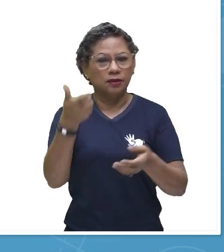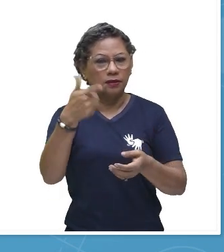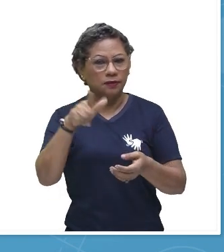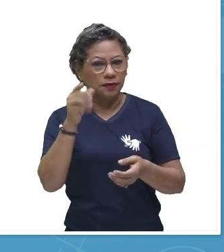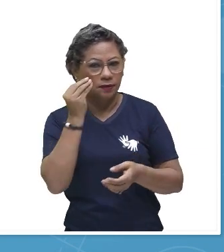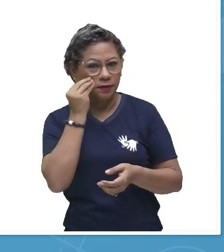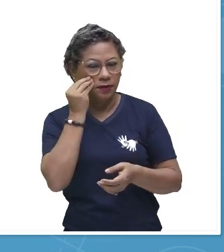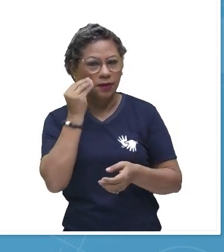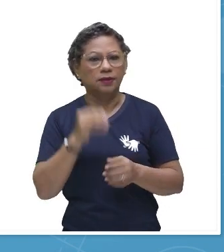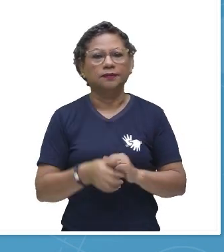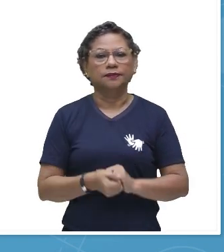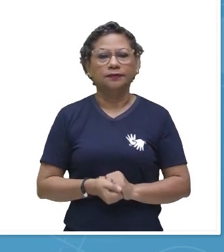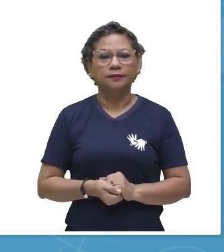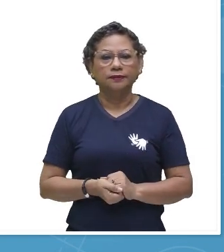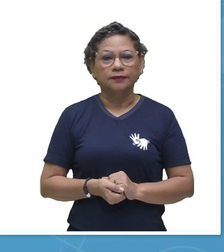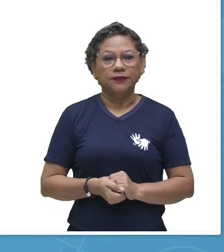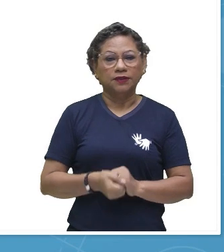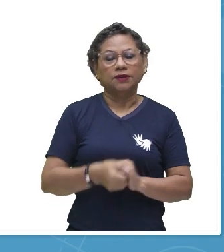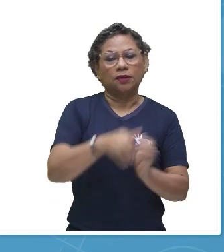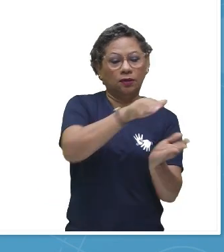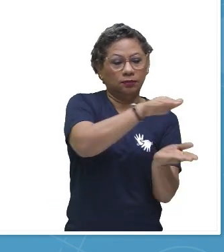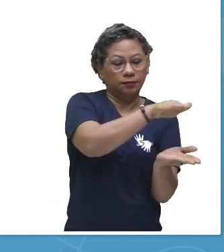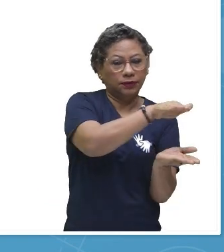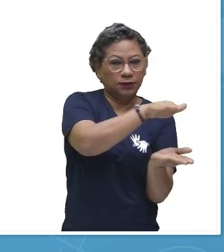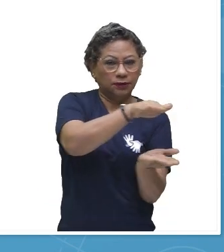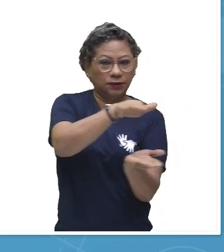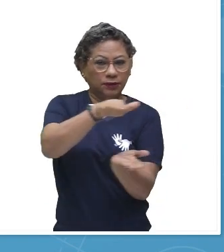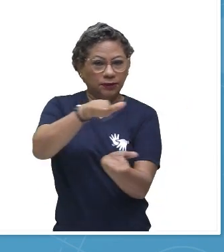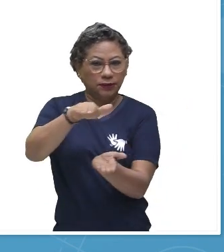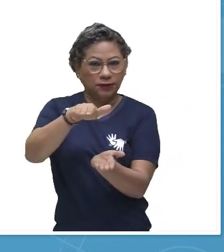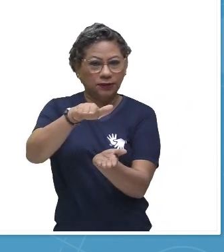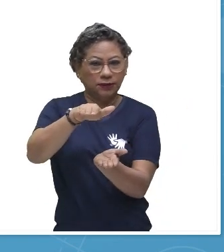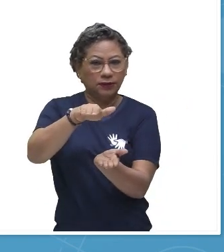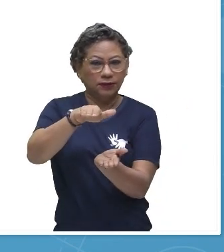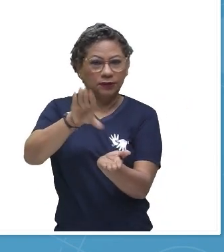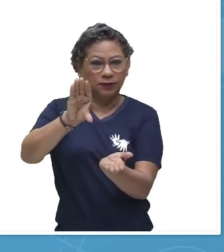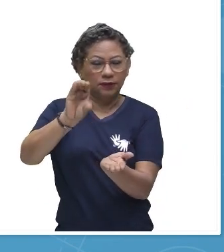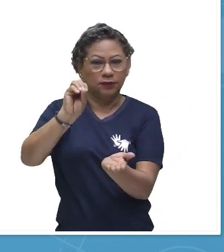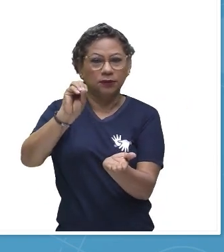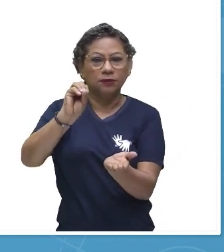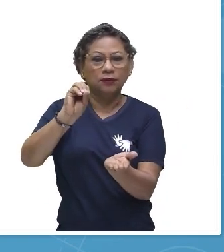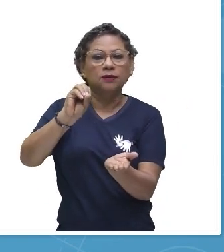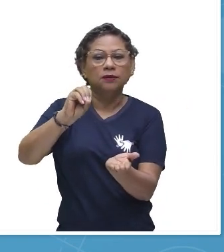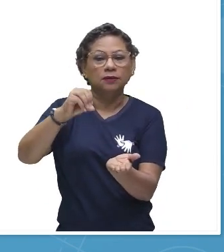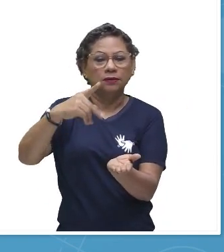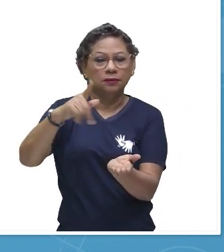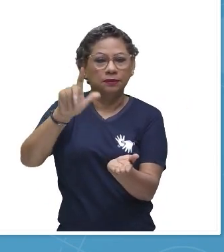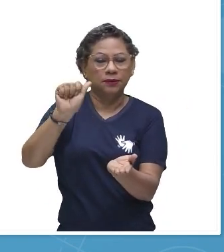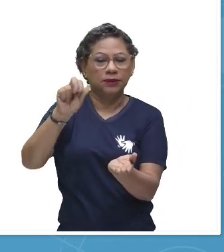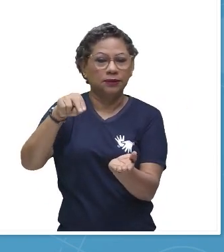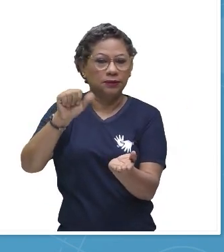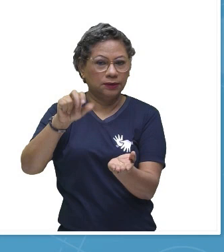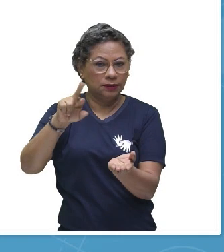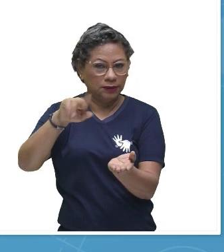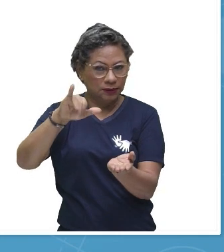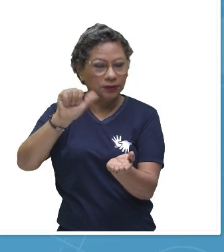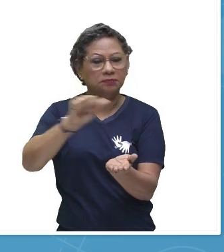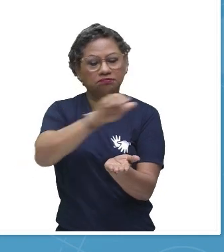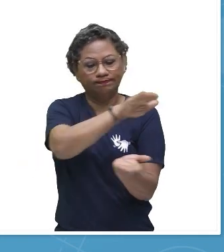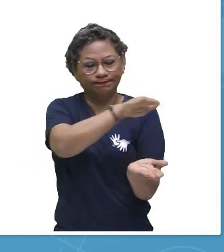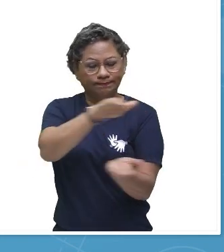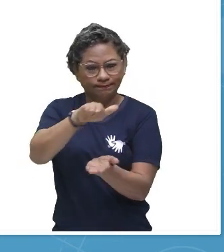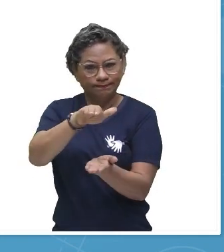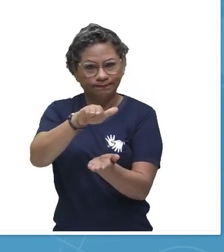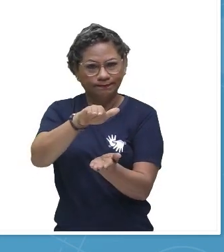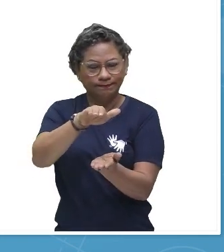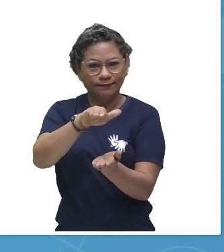As retas coplanares, elas podem ser classificadas em retas paralelas, que aqui a